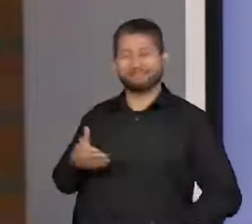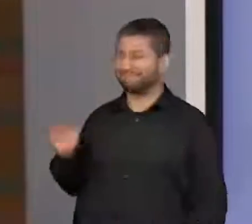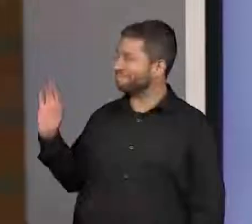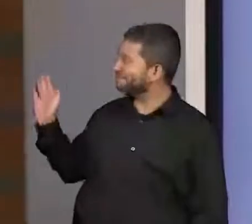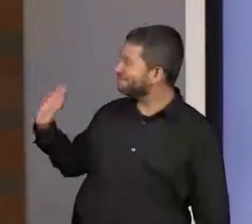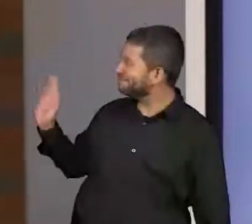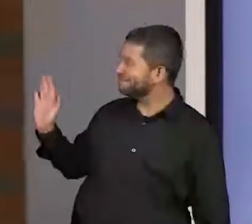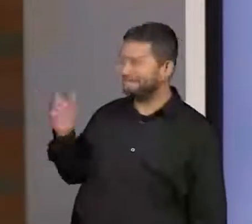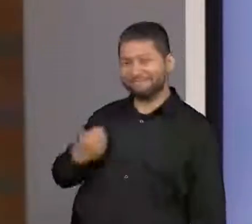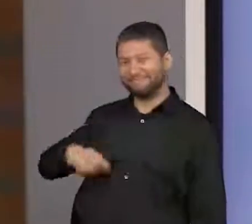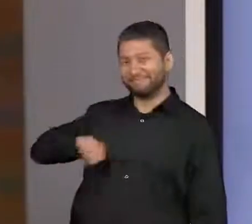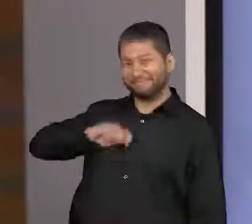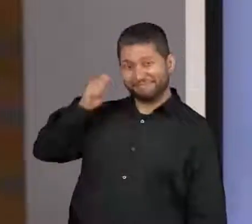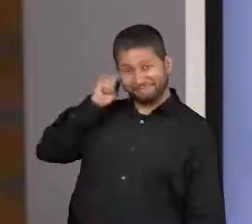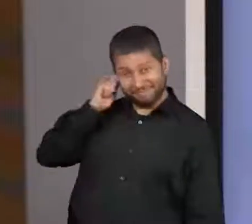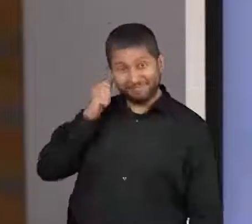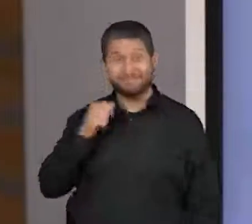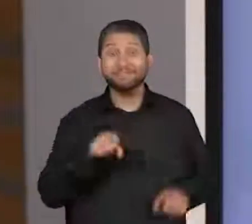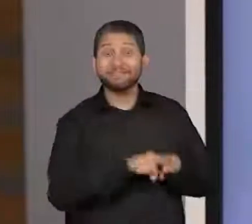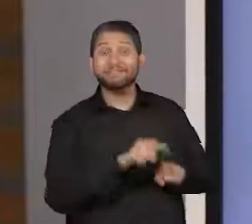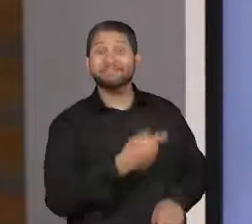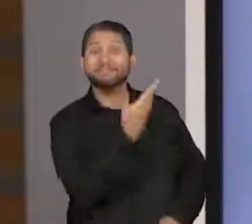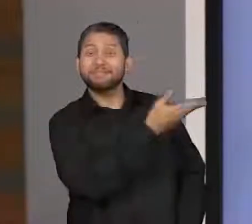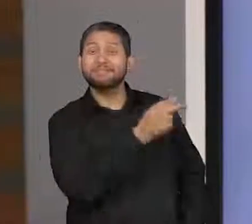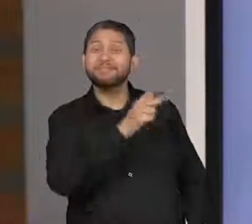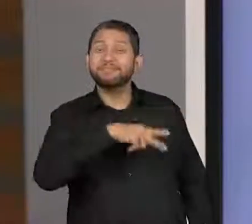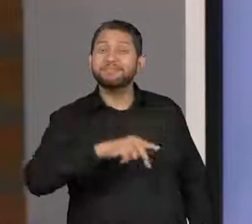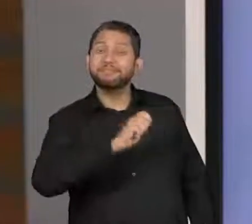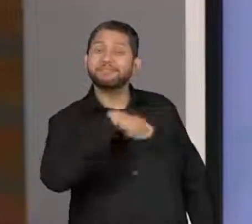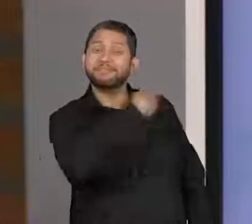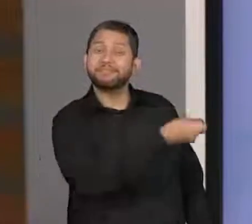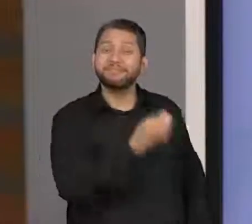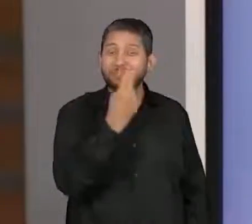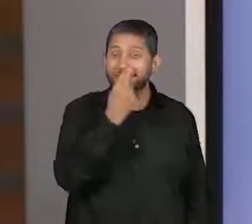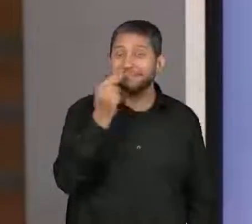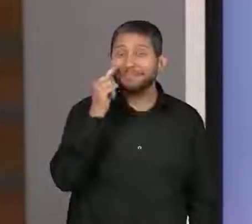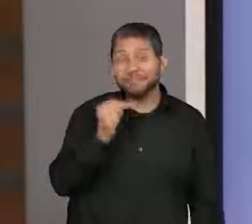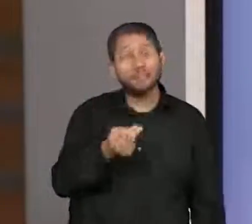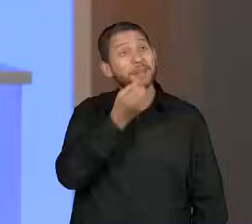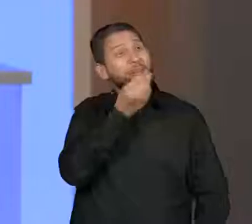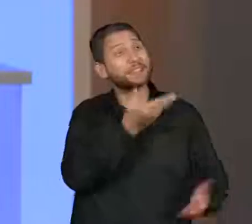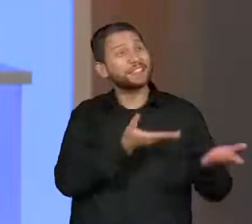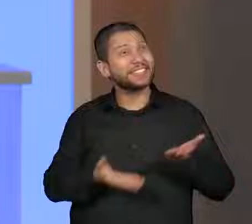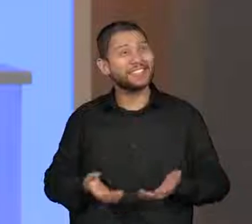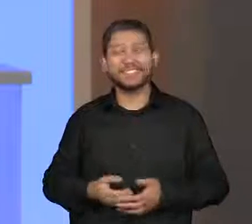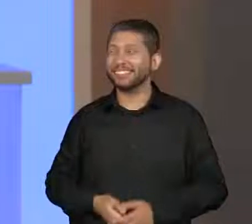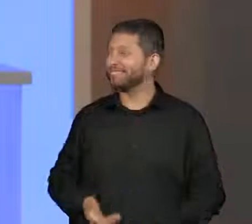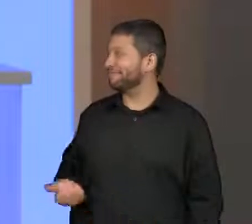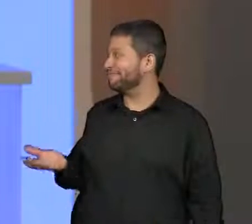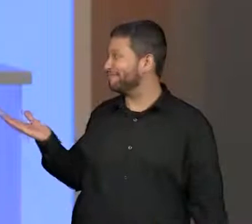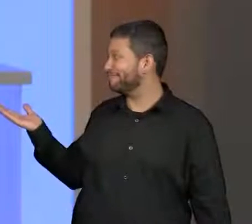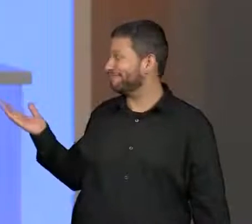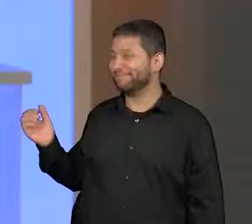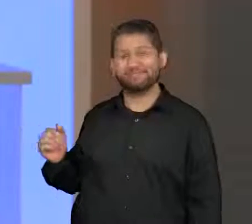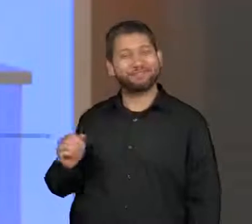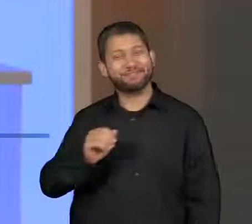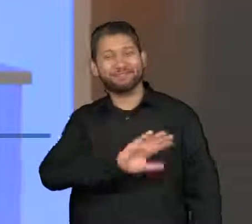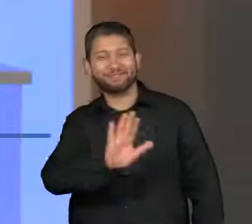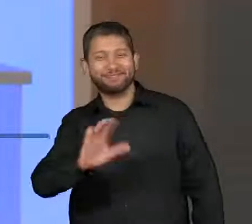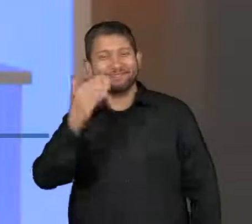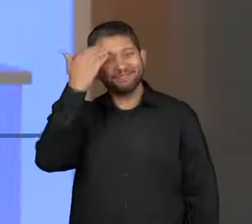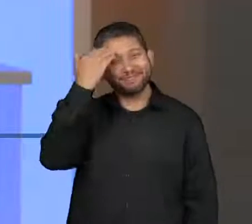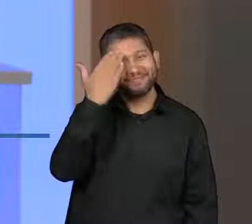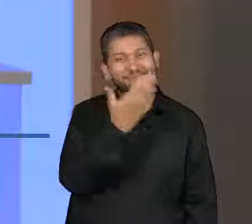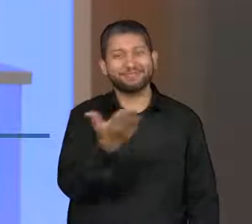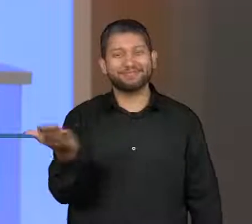seja muito bem-vindo. E também o professor Rafael. Muito bem-vindo, teacher. Muito obrigado. Olá,